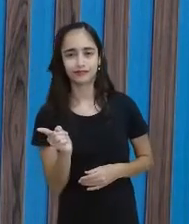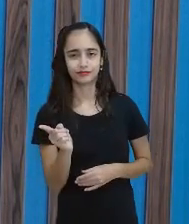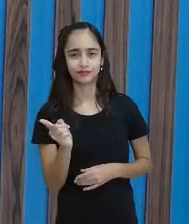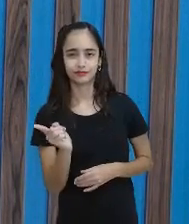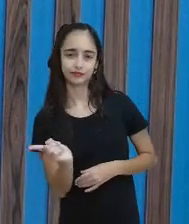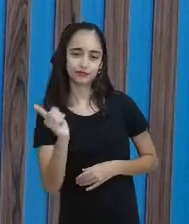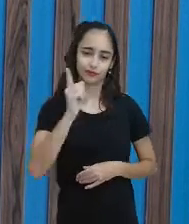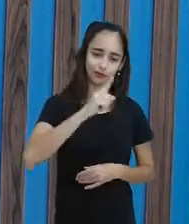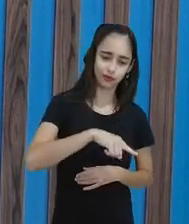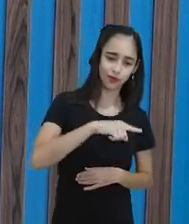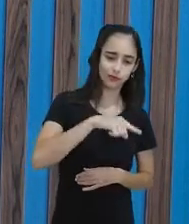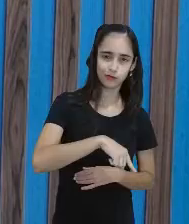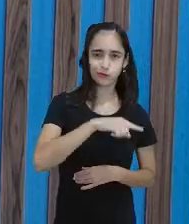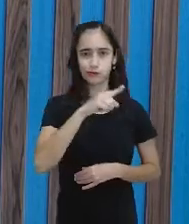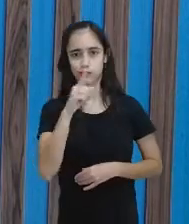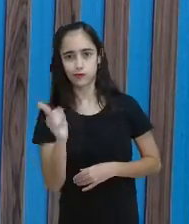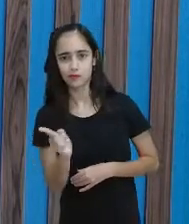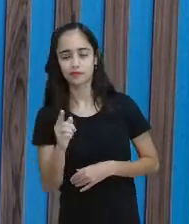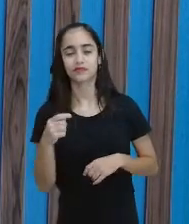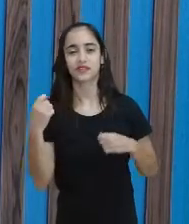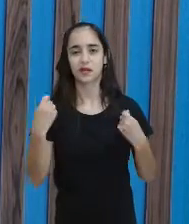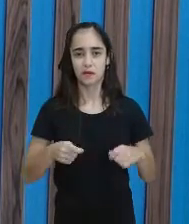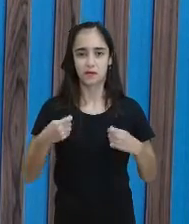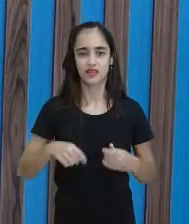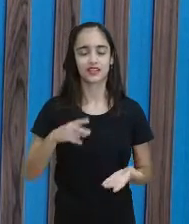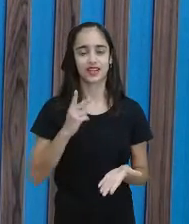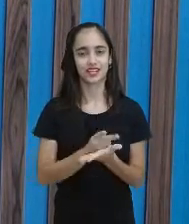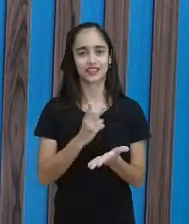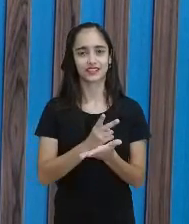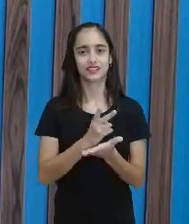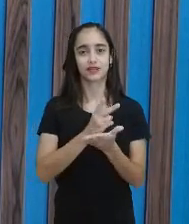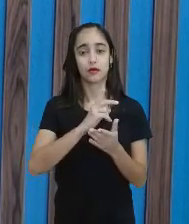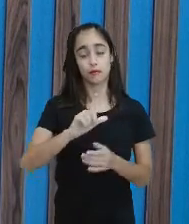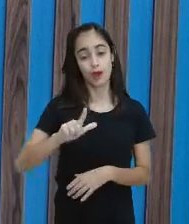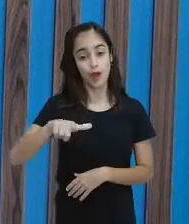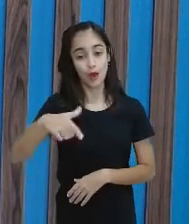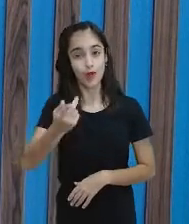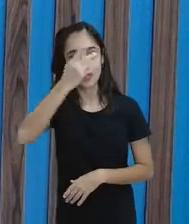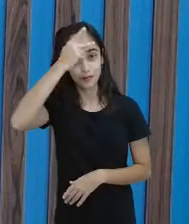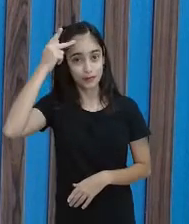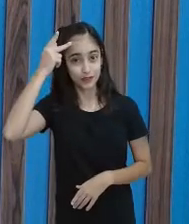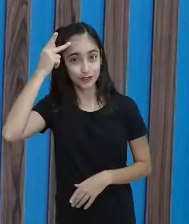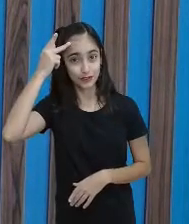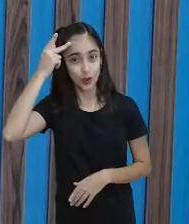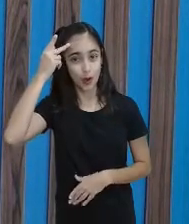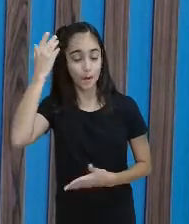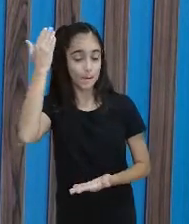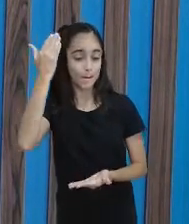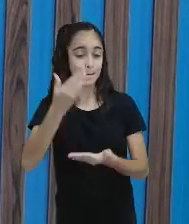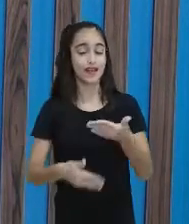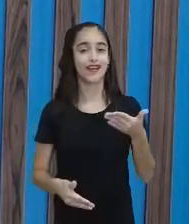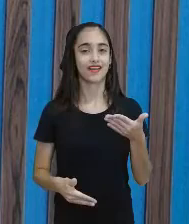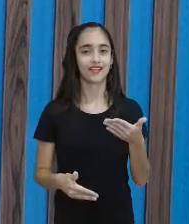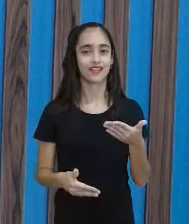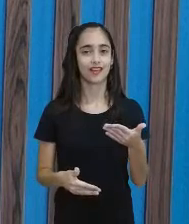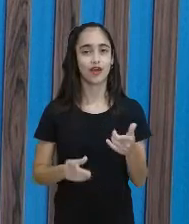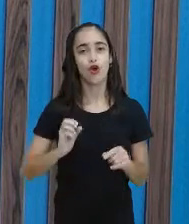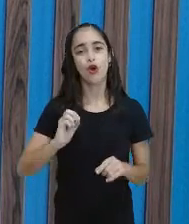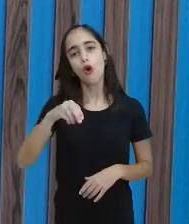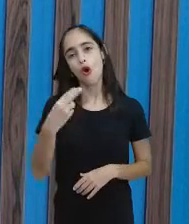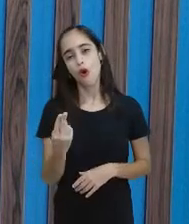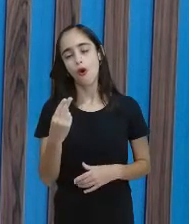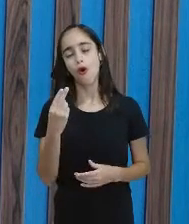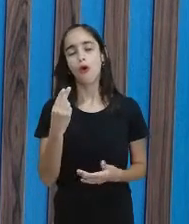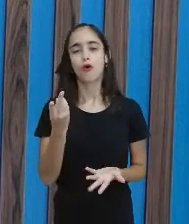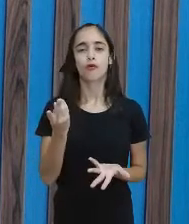ela de uma forma com que o meu adversário não consiga mais pegar, ou que ele cometa algum erro, né? E